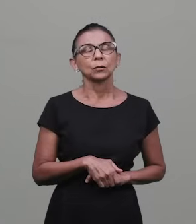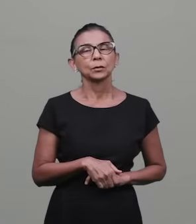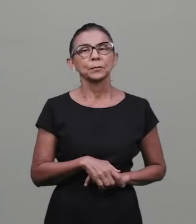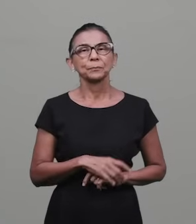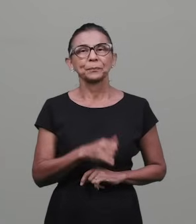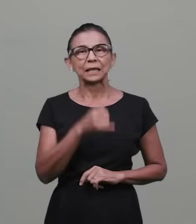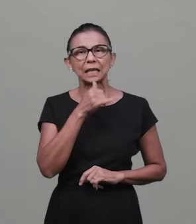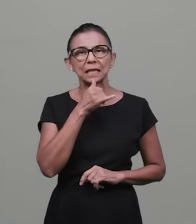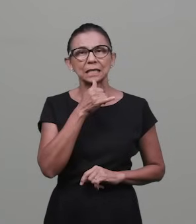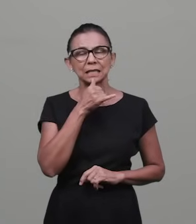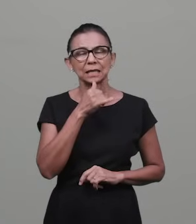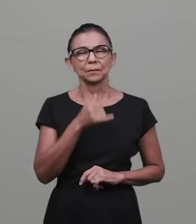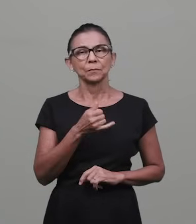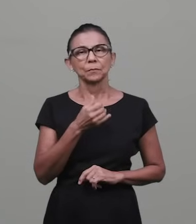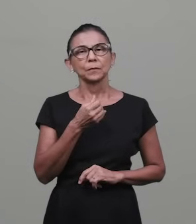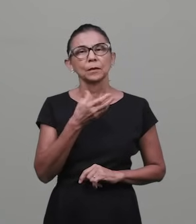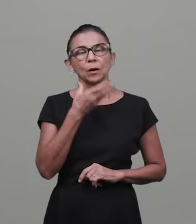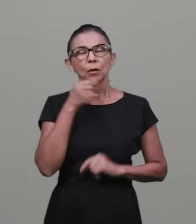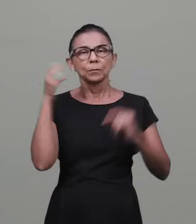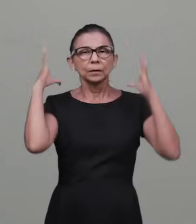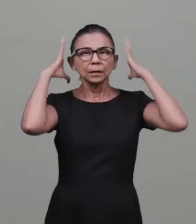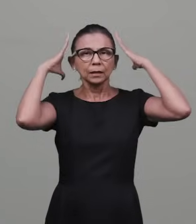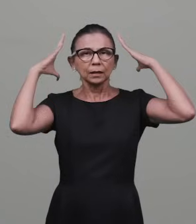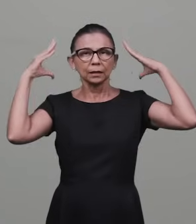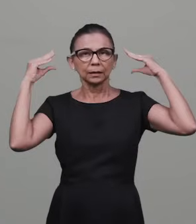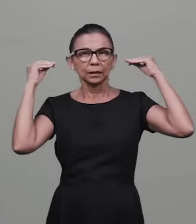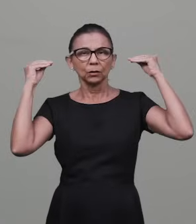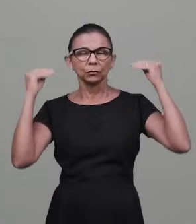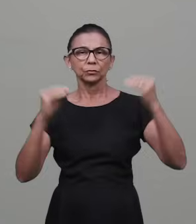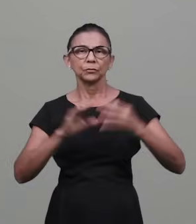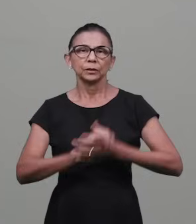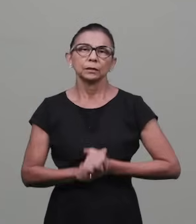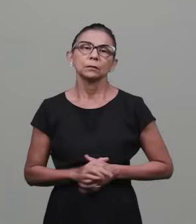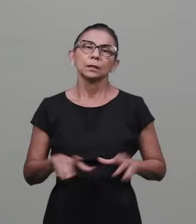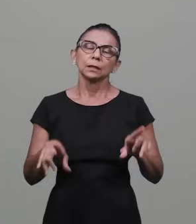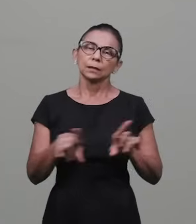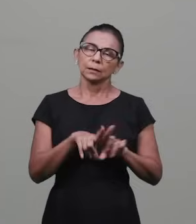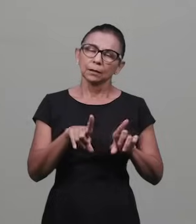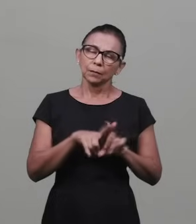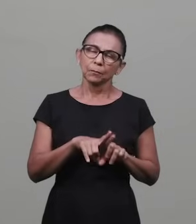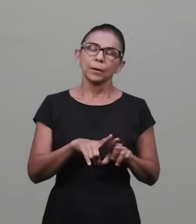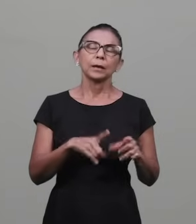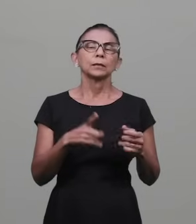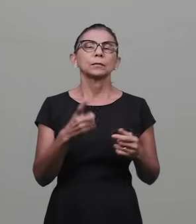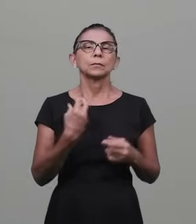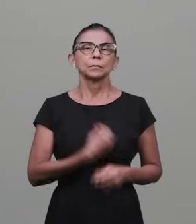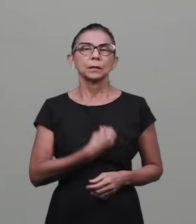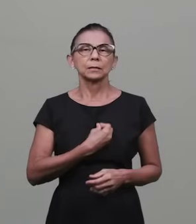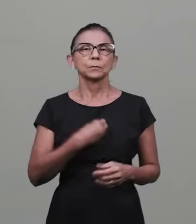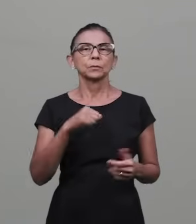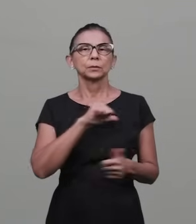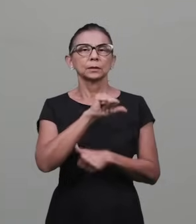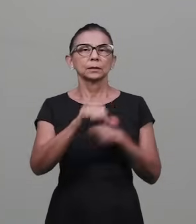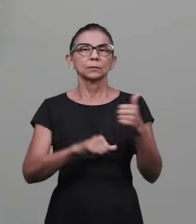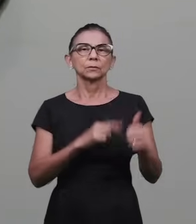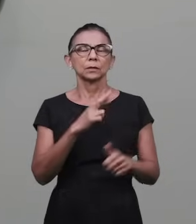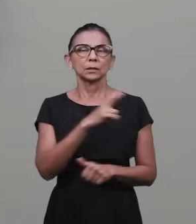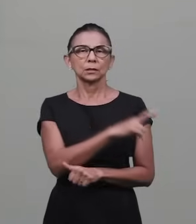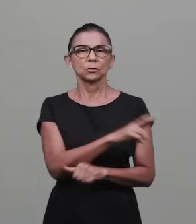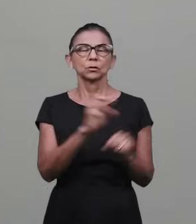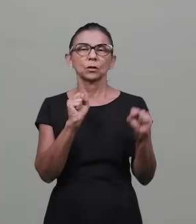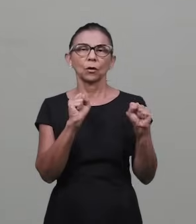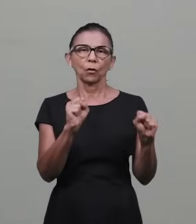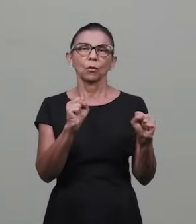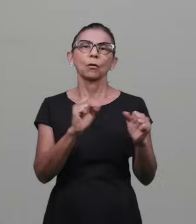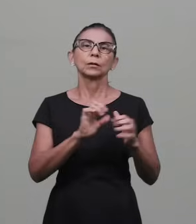de Calvino. Calvino foi outro grande reformador, como sempre falamos, ele surgiu depois de Lutero. Lutero estava dando aula na faculdade,